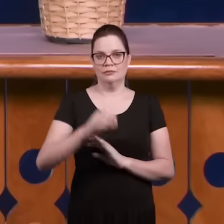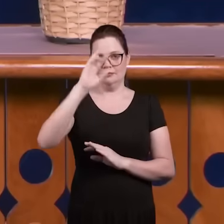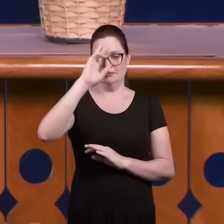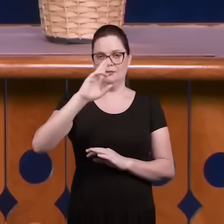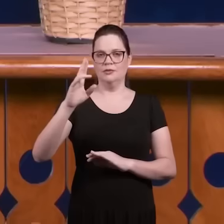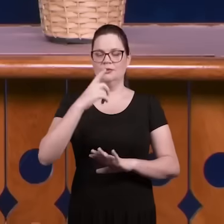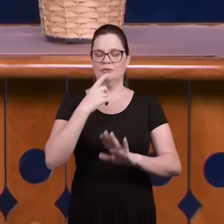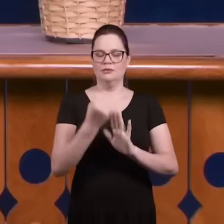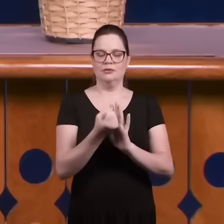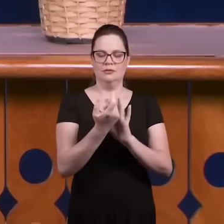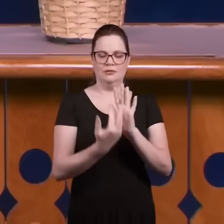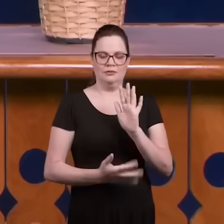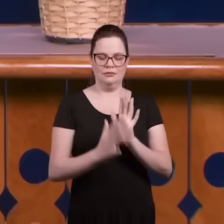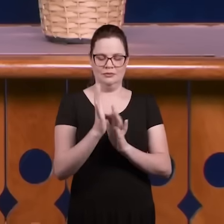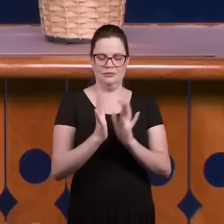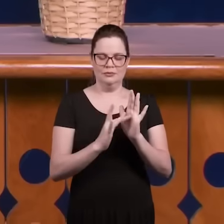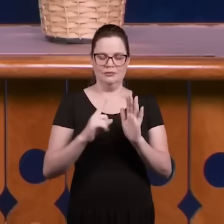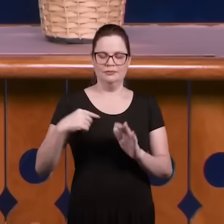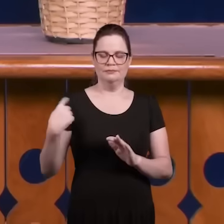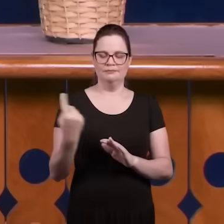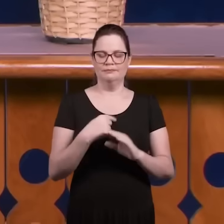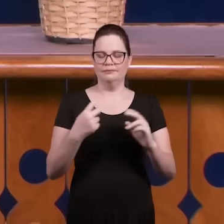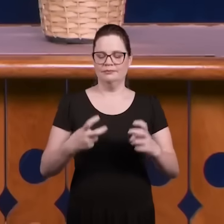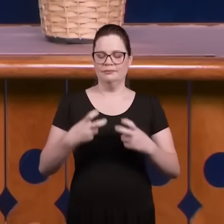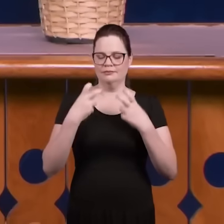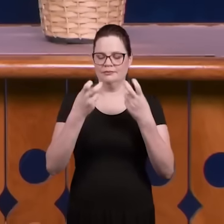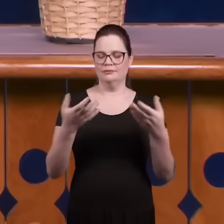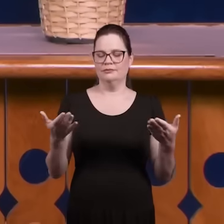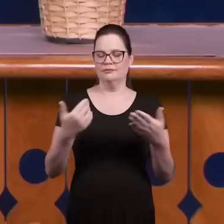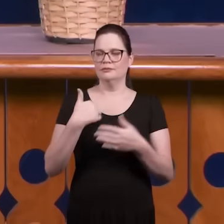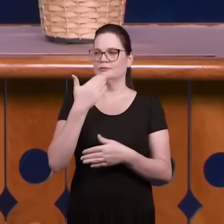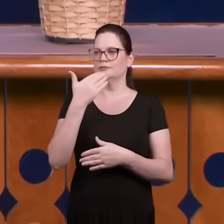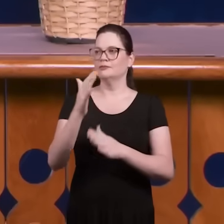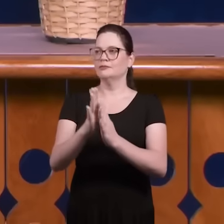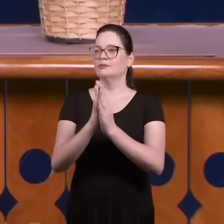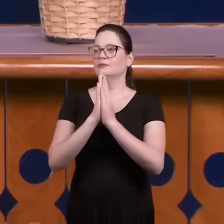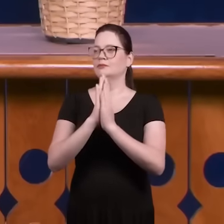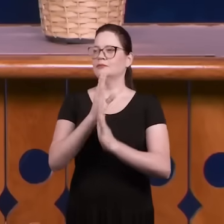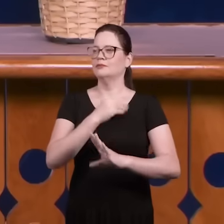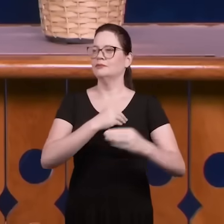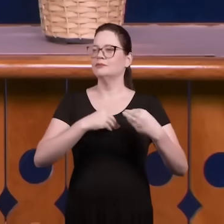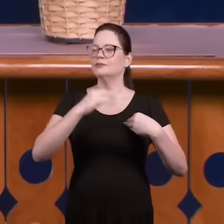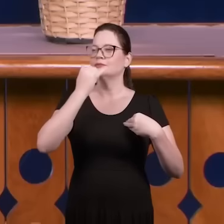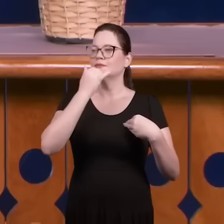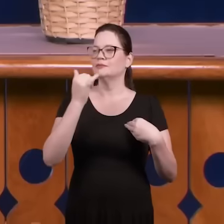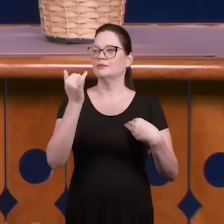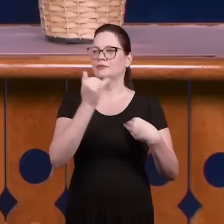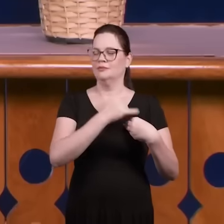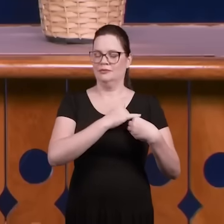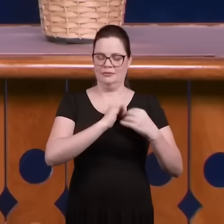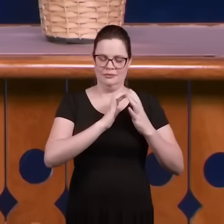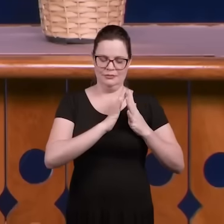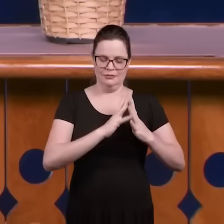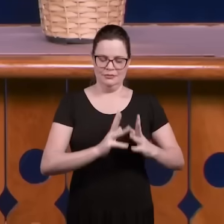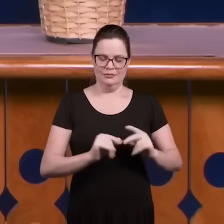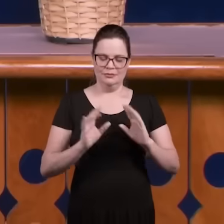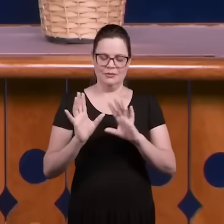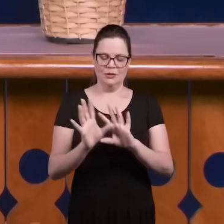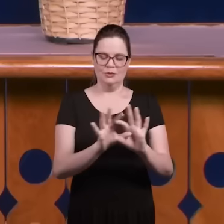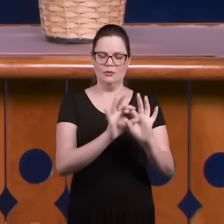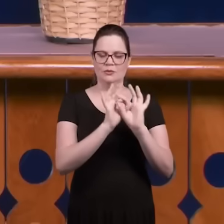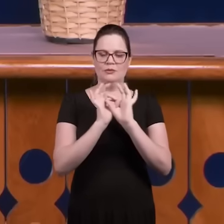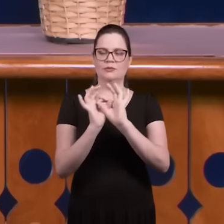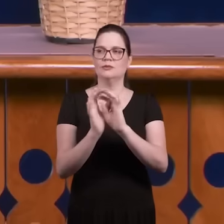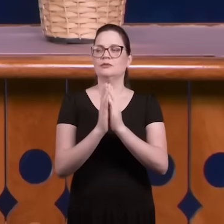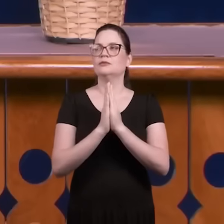Clamamos, Senhor, pelo sangue de Jesus, suplicando o Teu perdão, a Tua